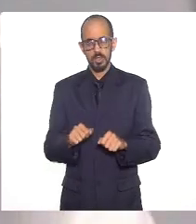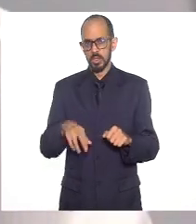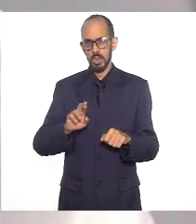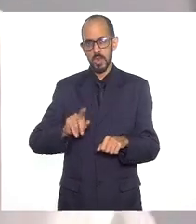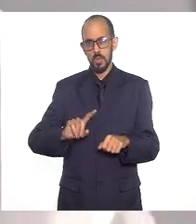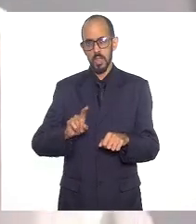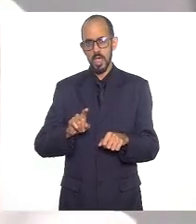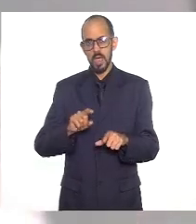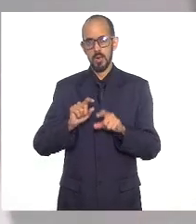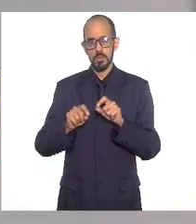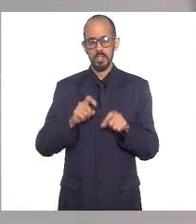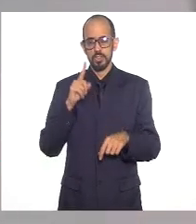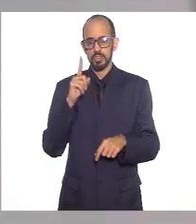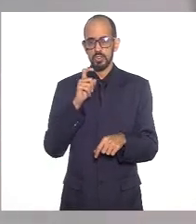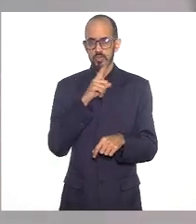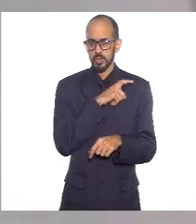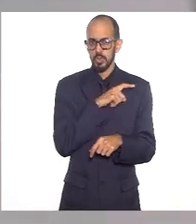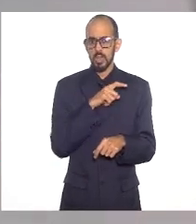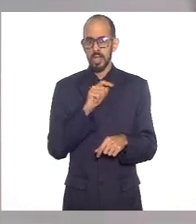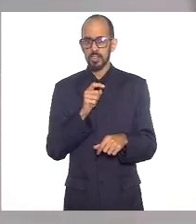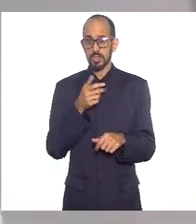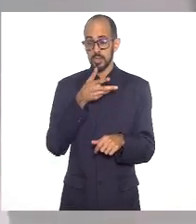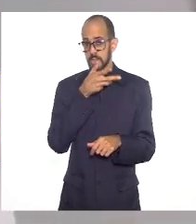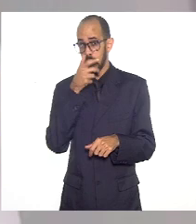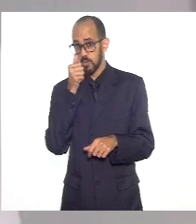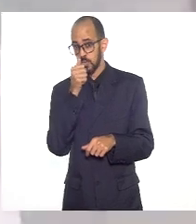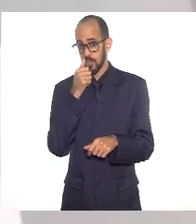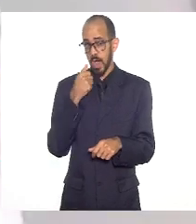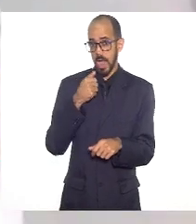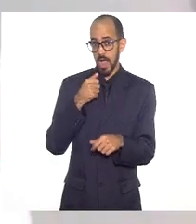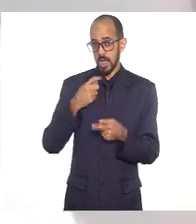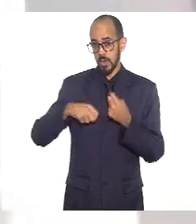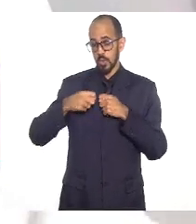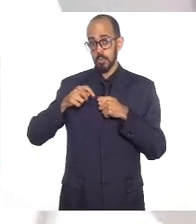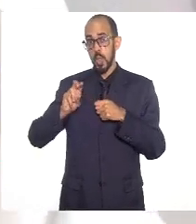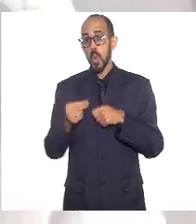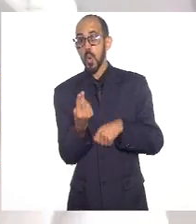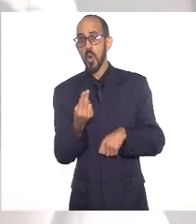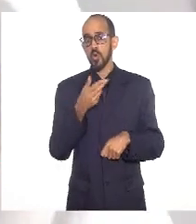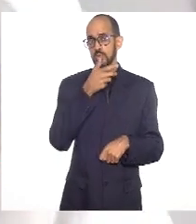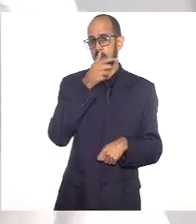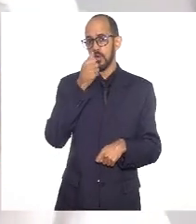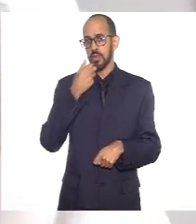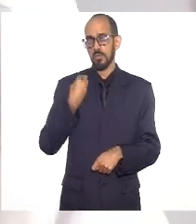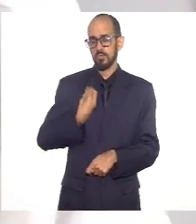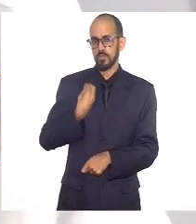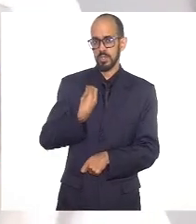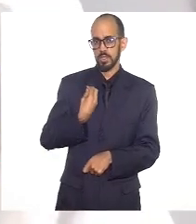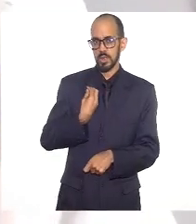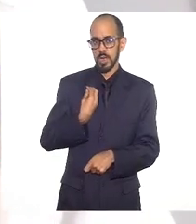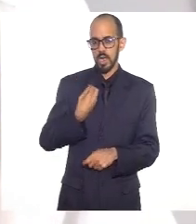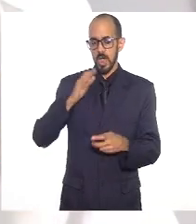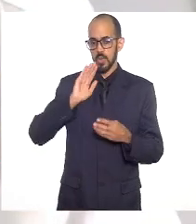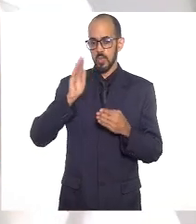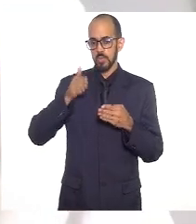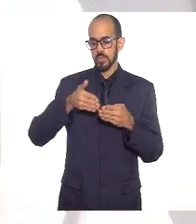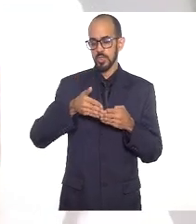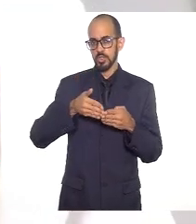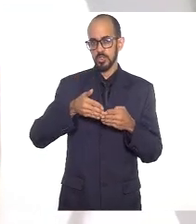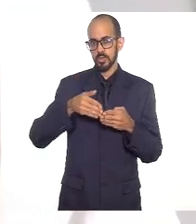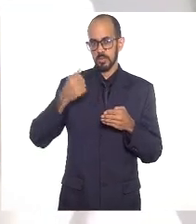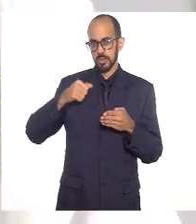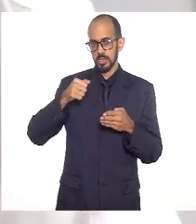uma dicotomia entre salvar a economia ou salvar vidas. A prioridade do governo tem que ser de zelar pelo bem-estar